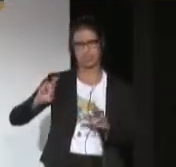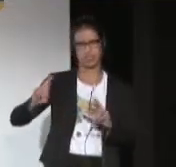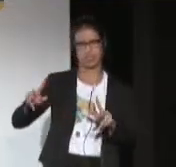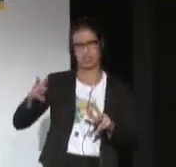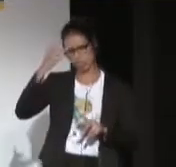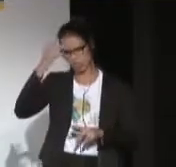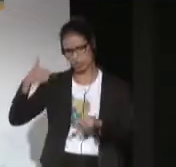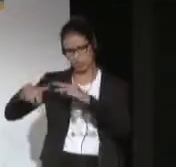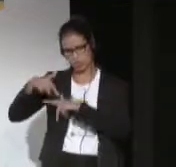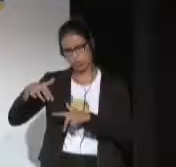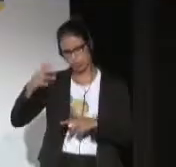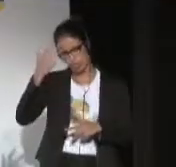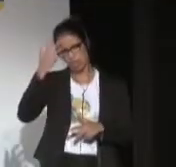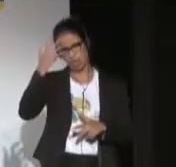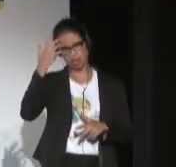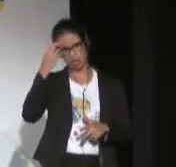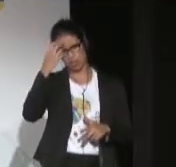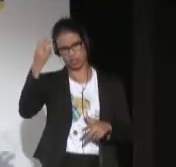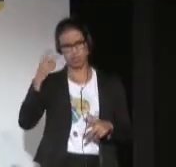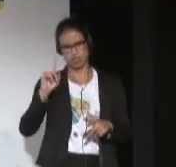pessoas acham que a inteligência é.